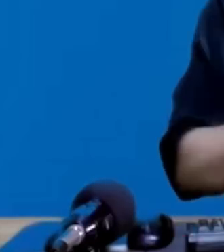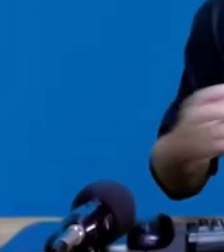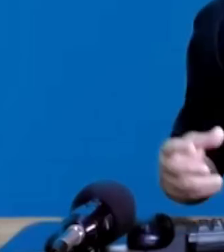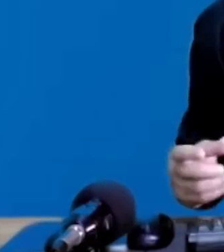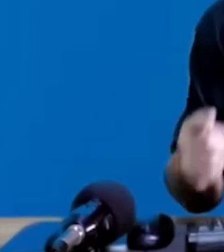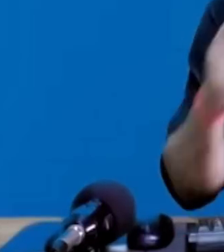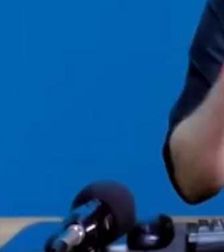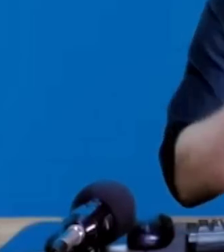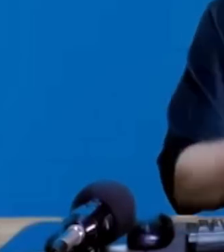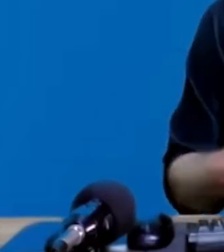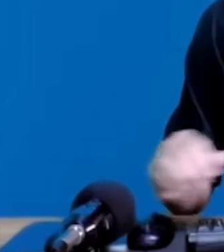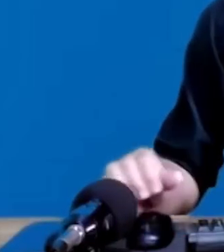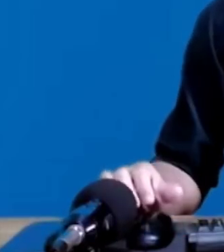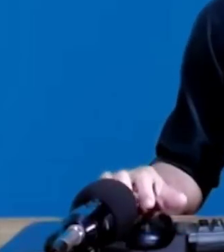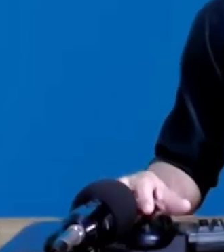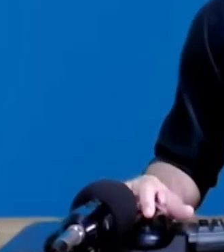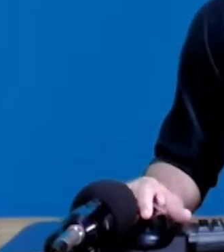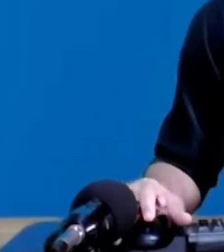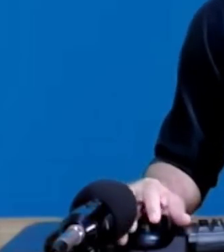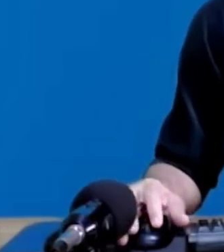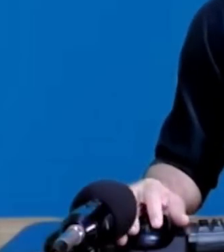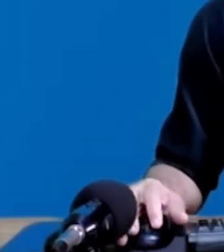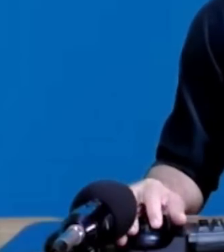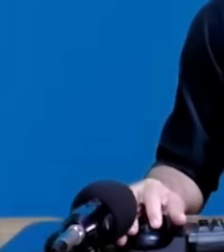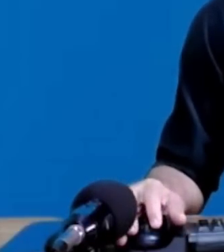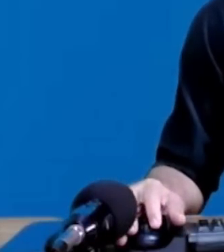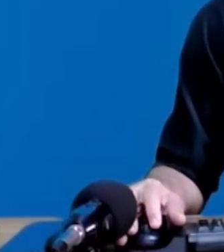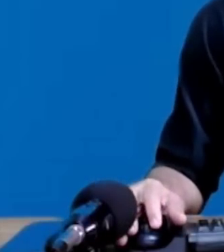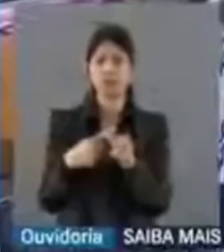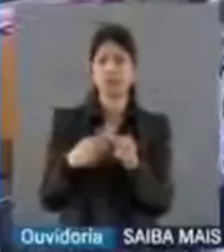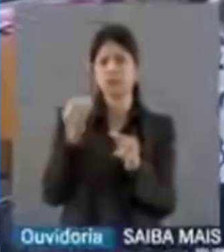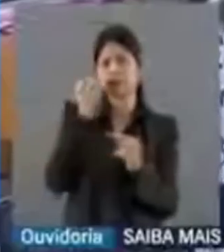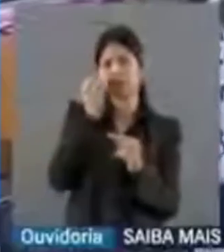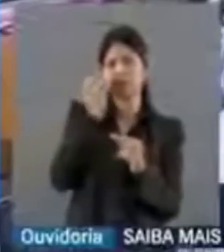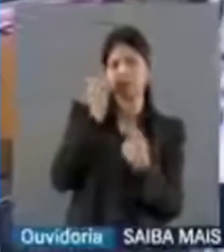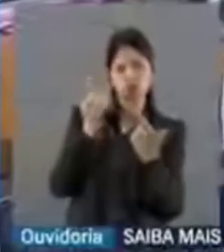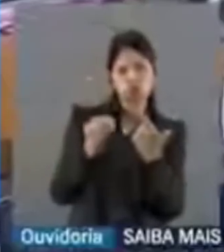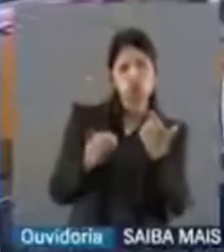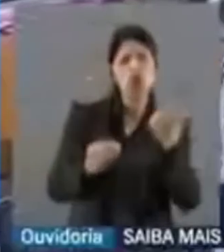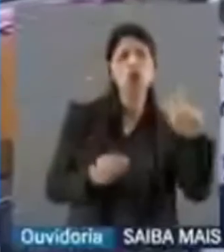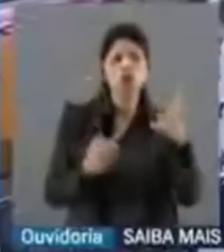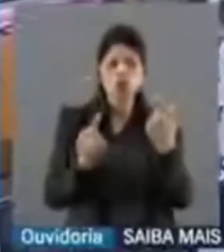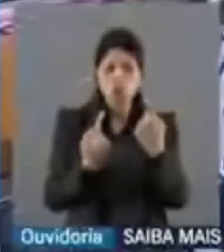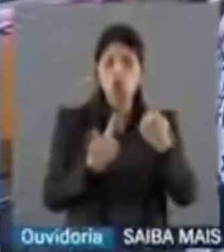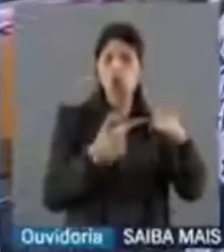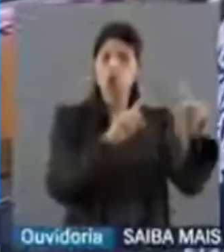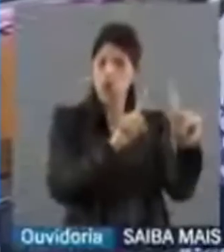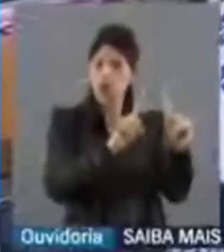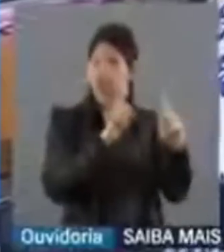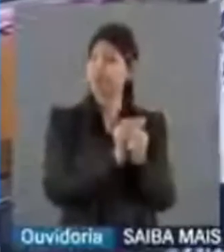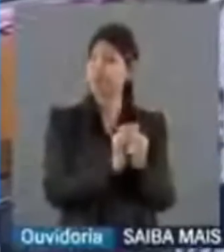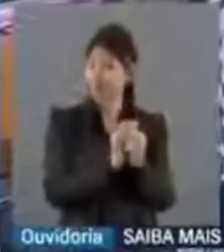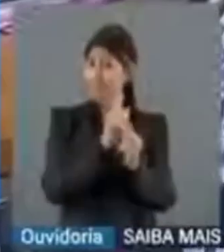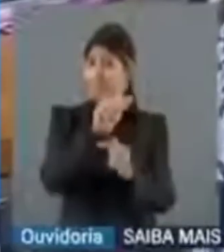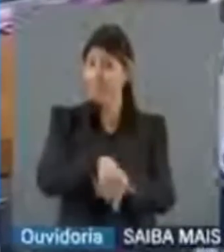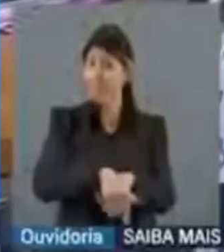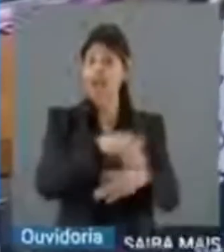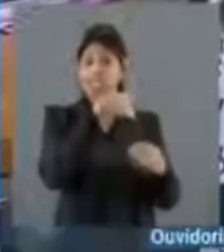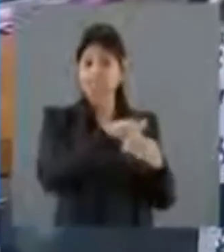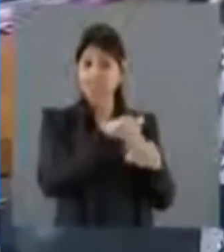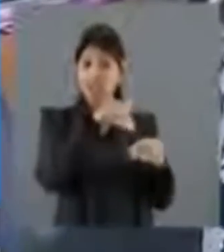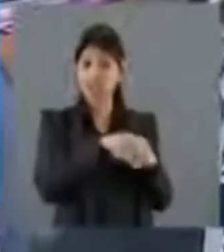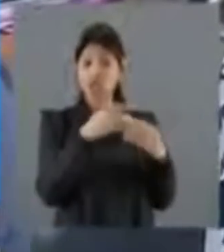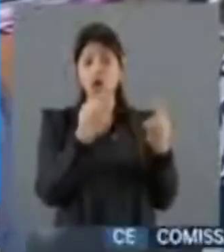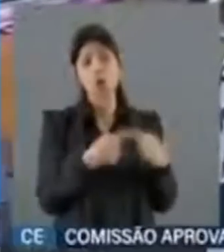é gravíssimo, e a gente volta comentando. Vamos nessa! Eleições contra as urnas eletrônicas e a favor